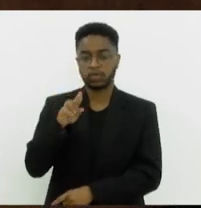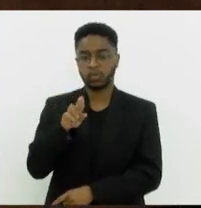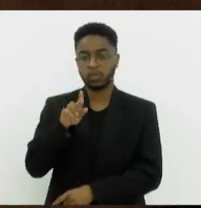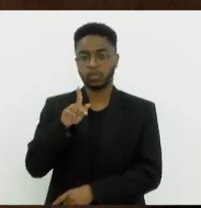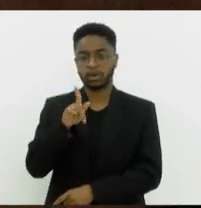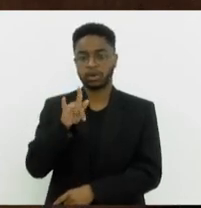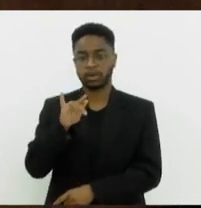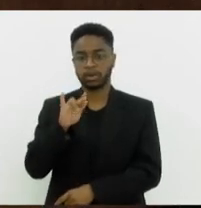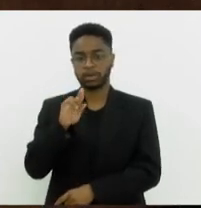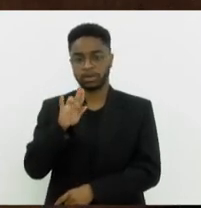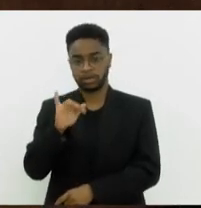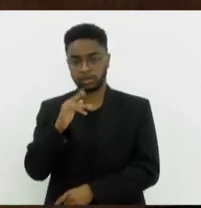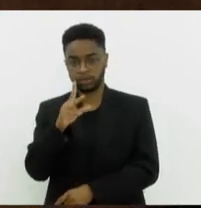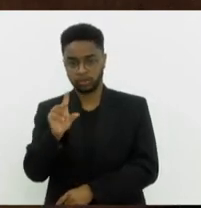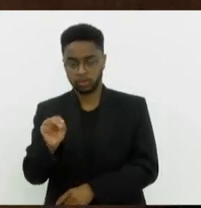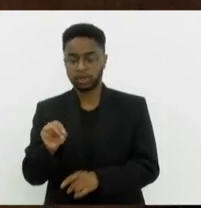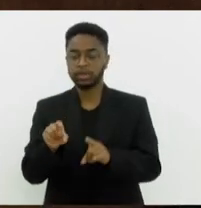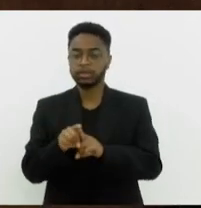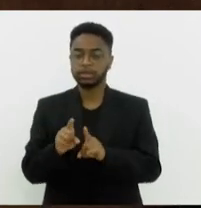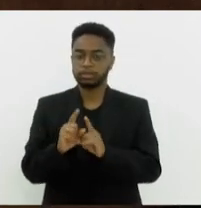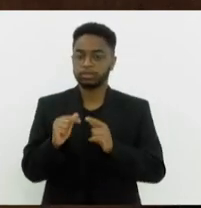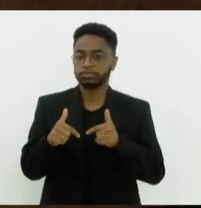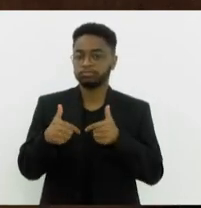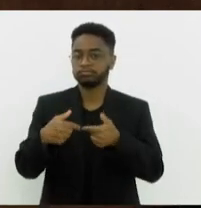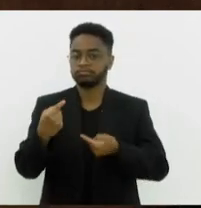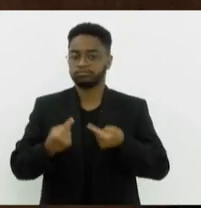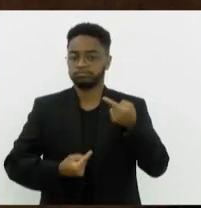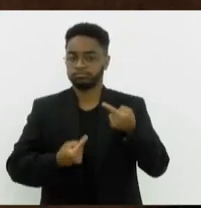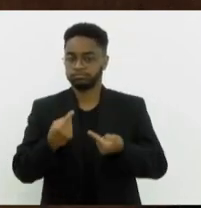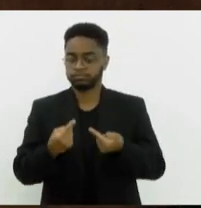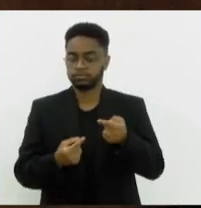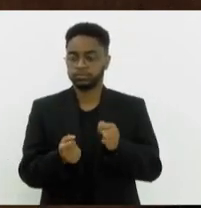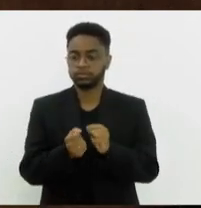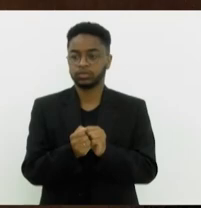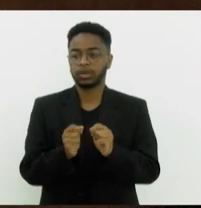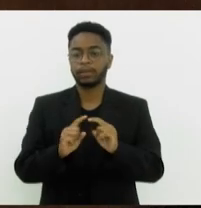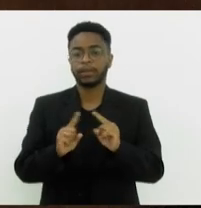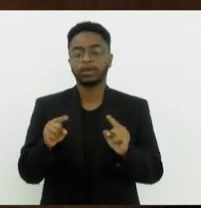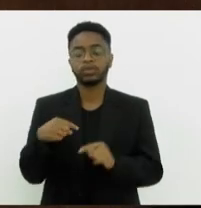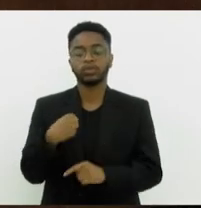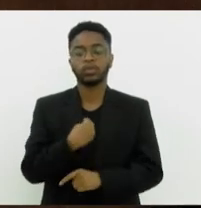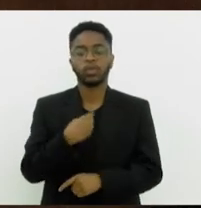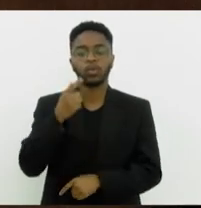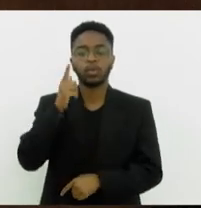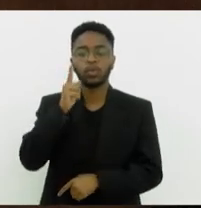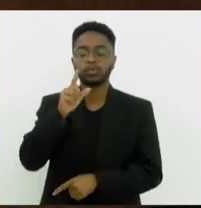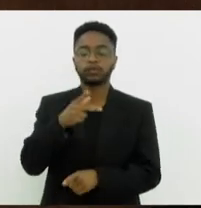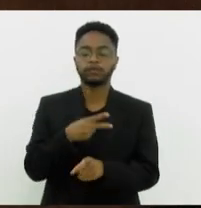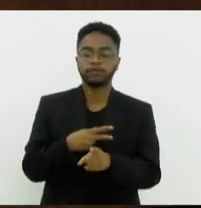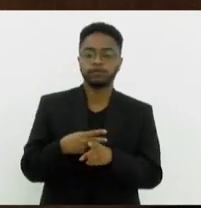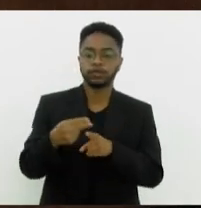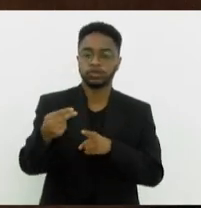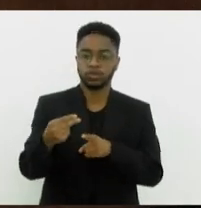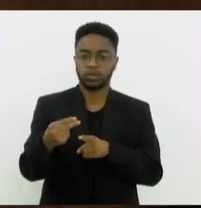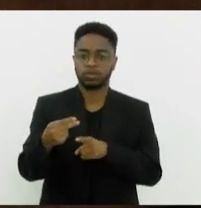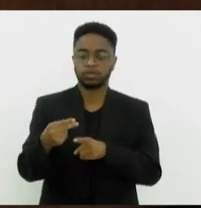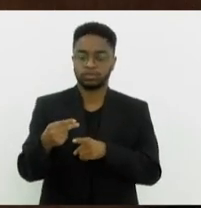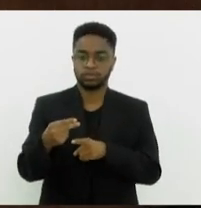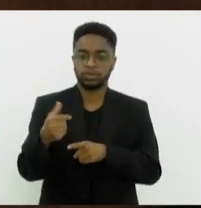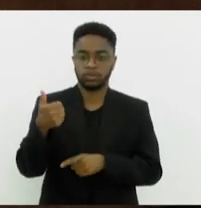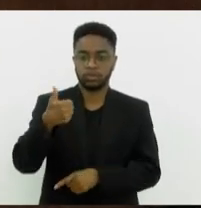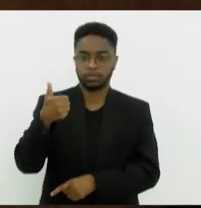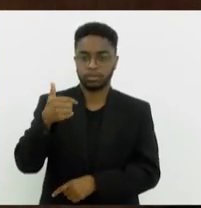Huguinho, que também foi um guerreiro nessa pauta, nós obtivemos uma grande vitória em primeira